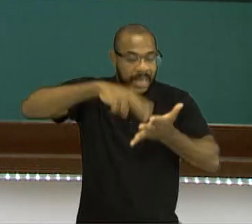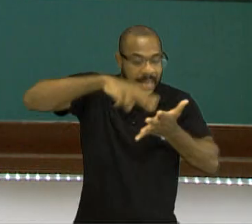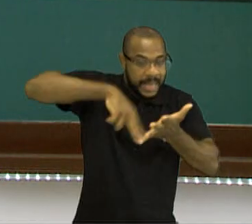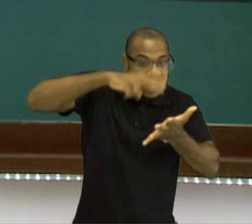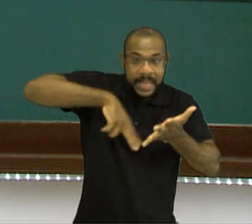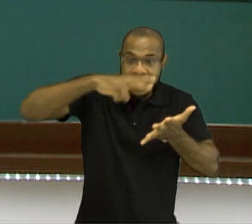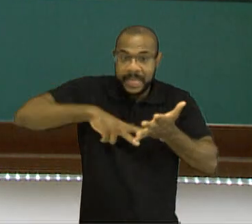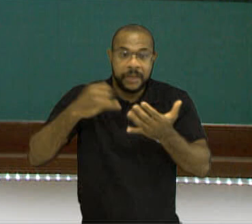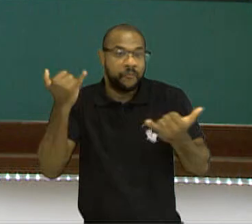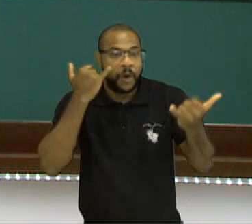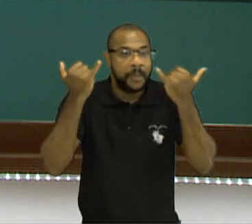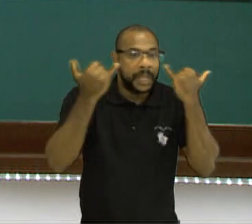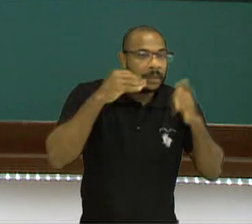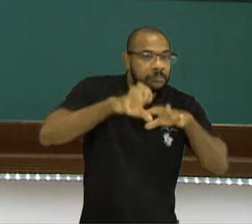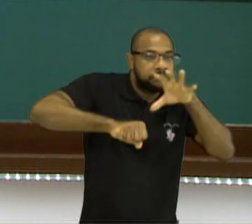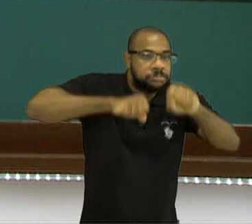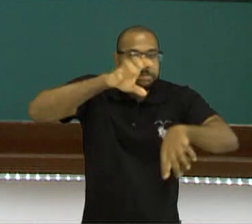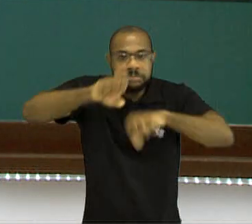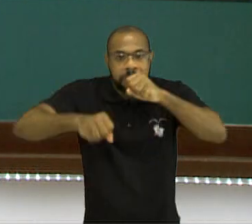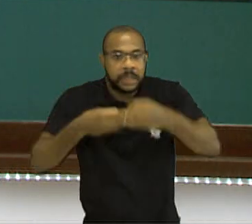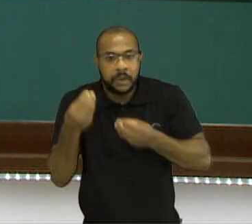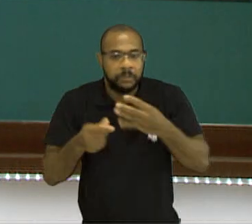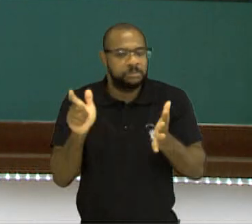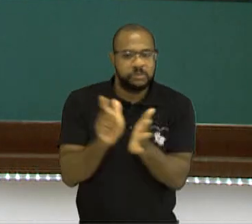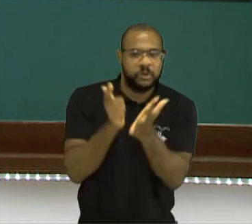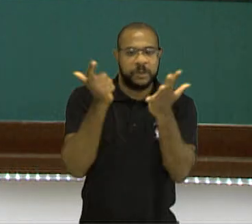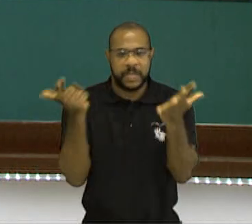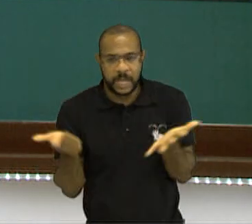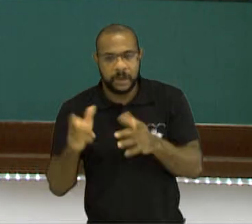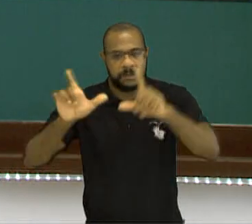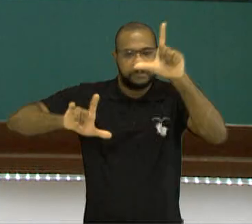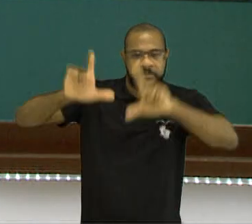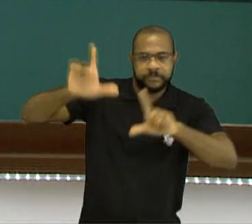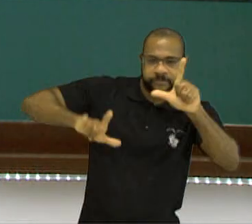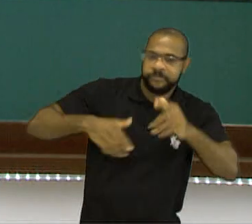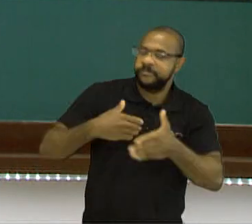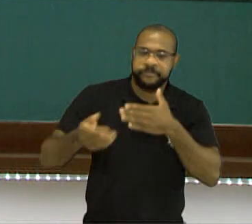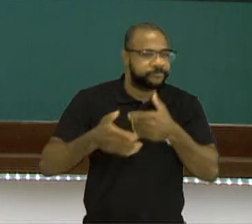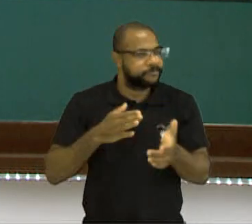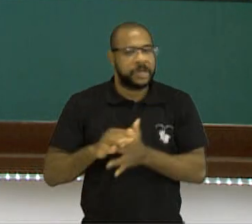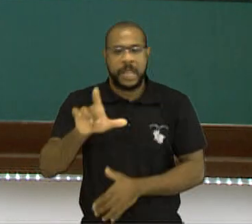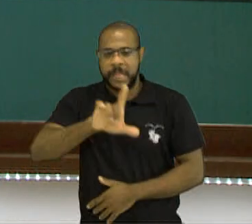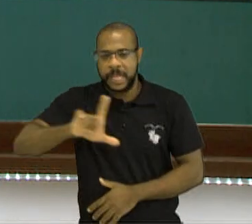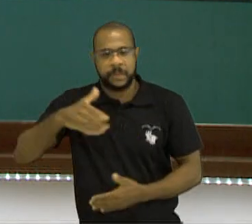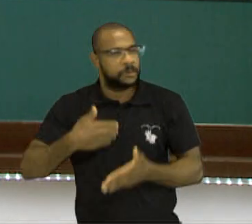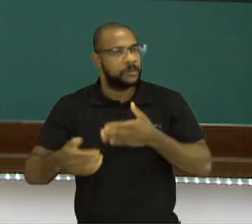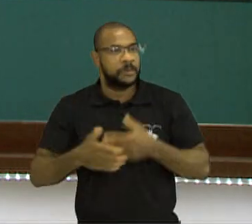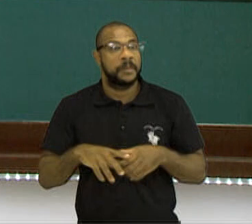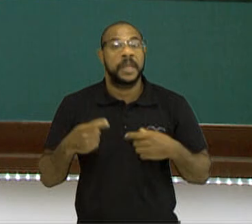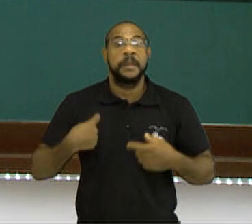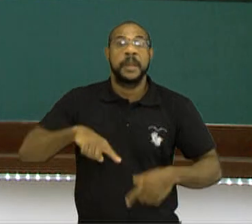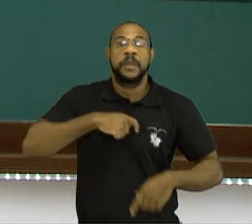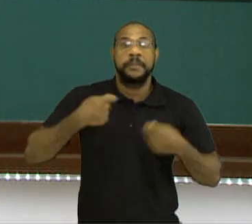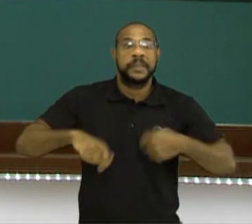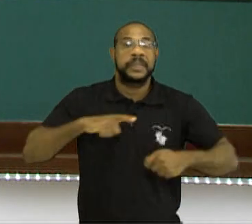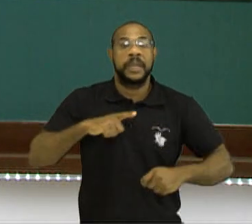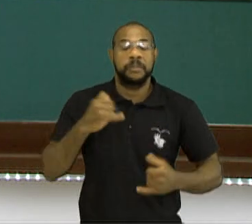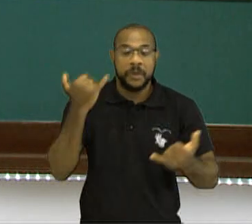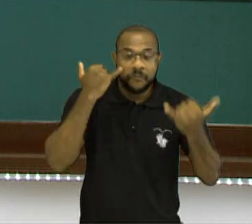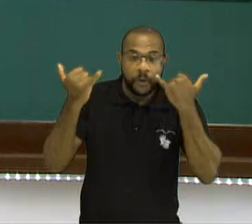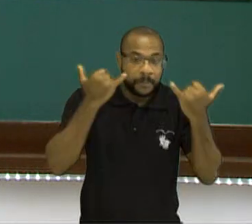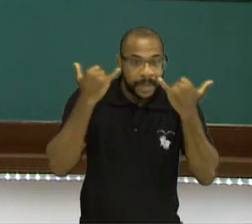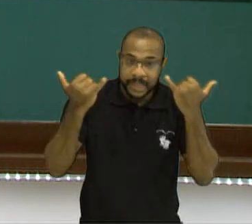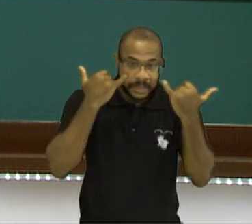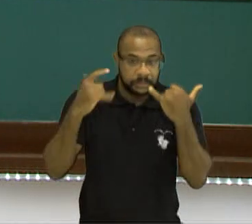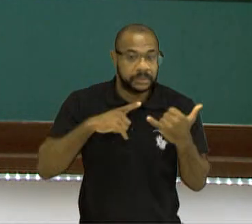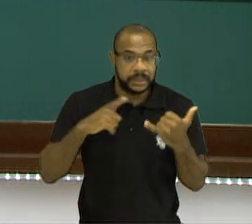diferentes conteúdos, sejam eles jornalísticos, literários, enfim, para que se possa ter o máximo de informação